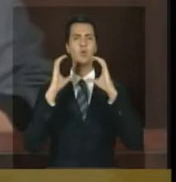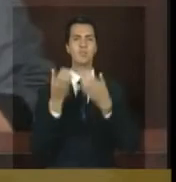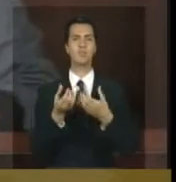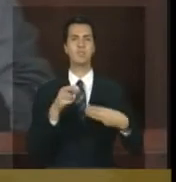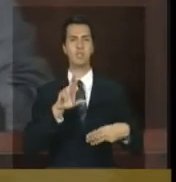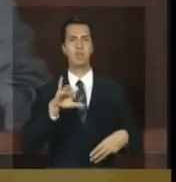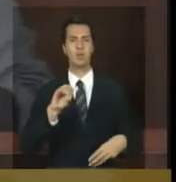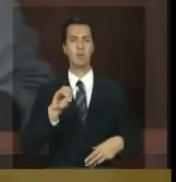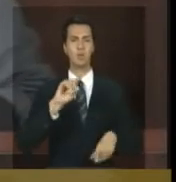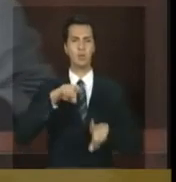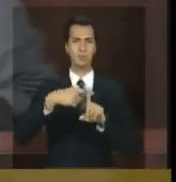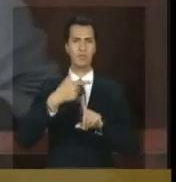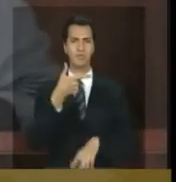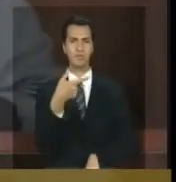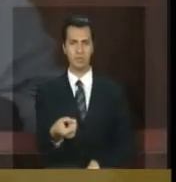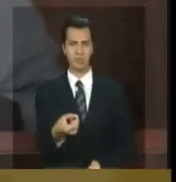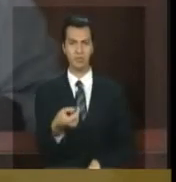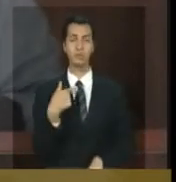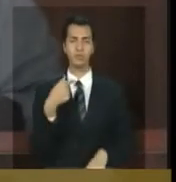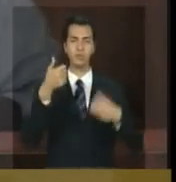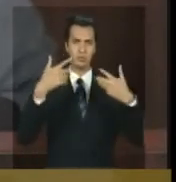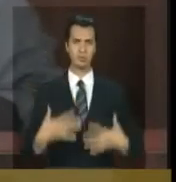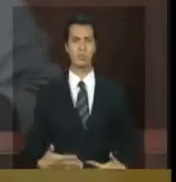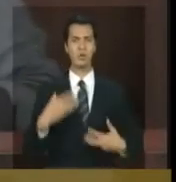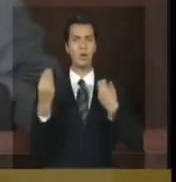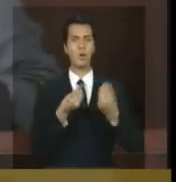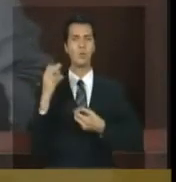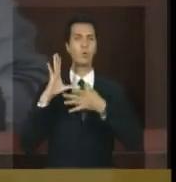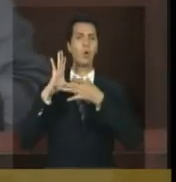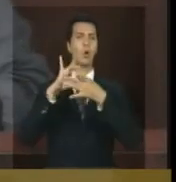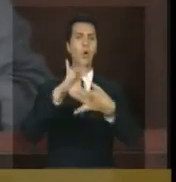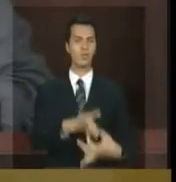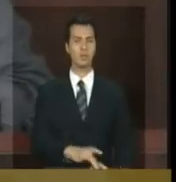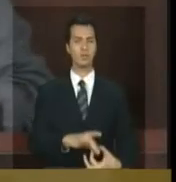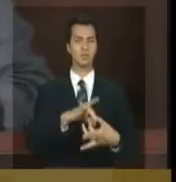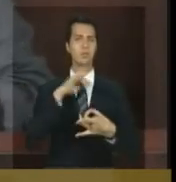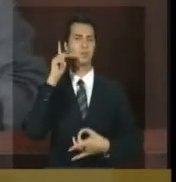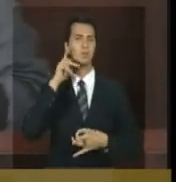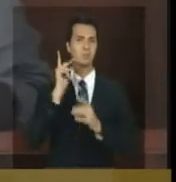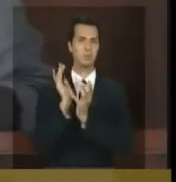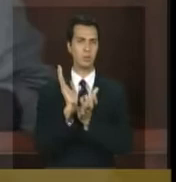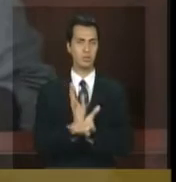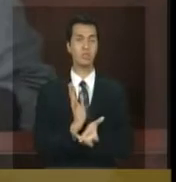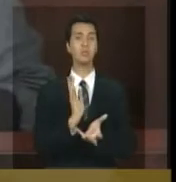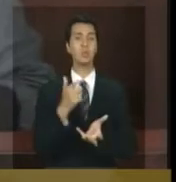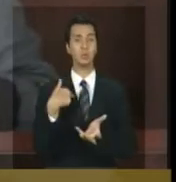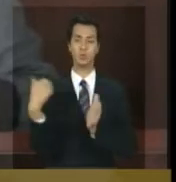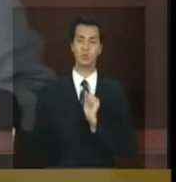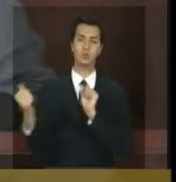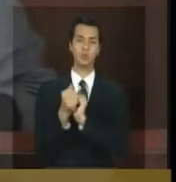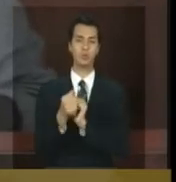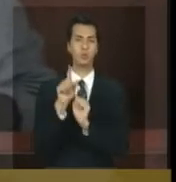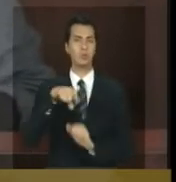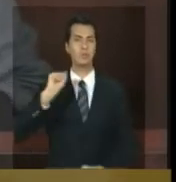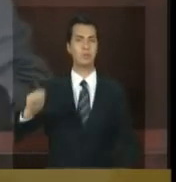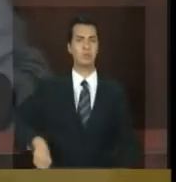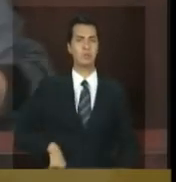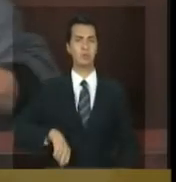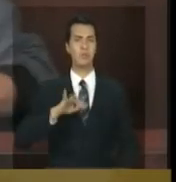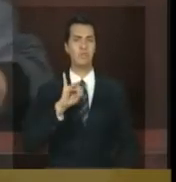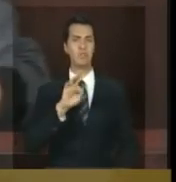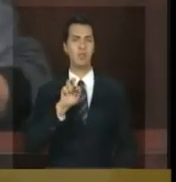esse debate. Colocar um pouco o contexto político. Eu estou aqui acompanhada do embaixador Figueiredo, que é o secretário executivo da Comissão